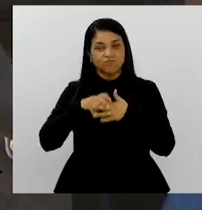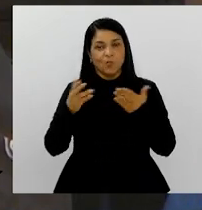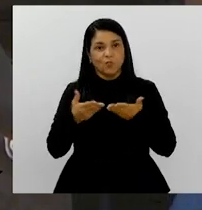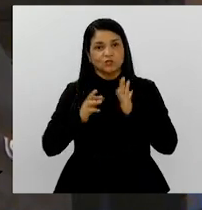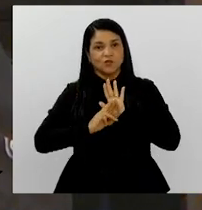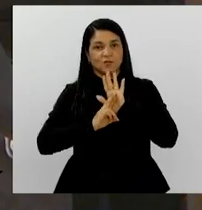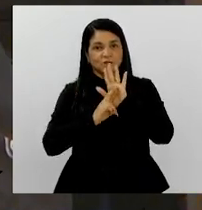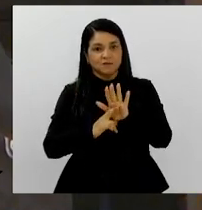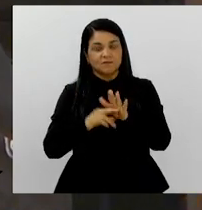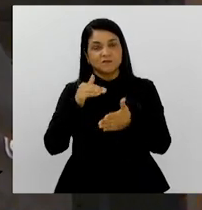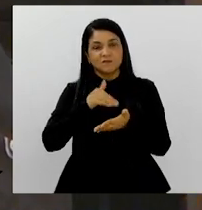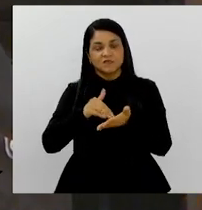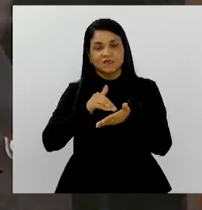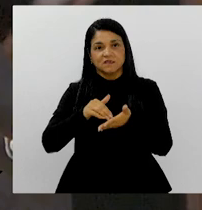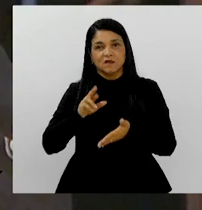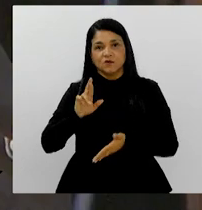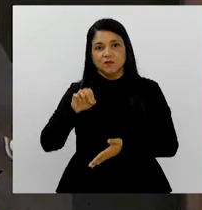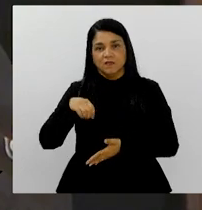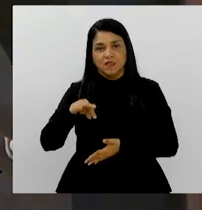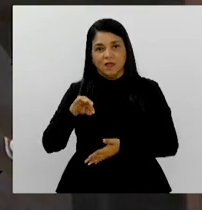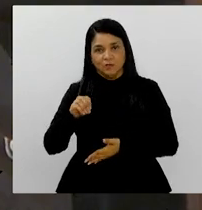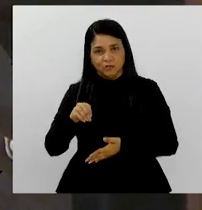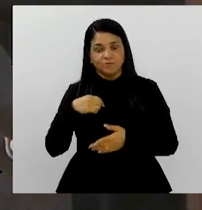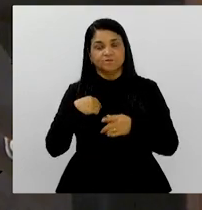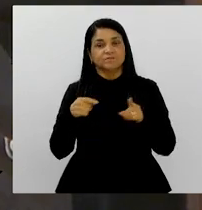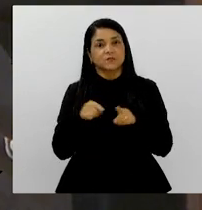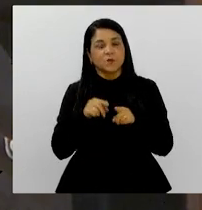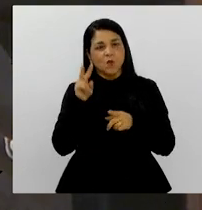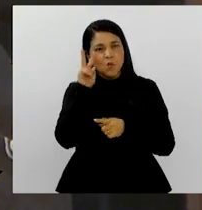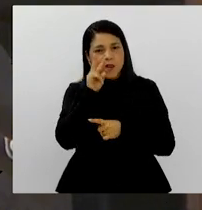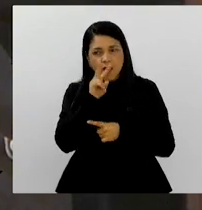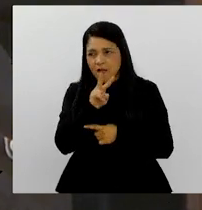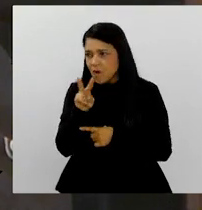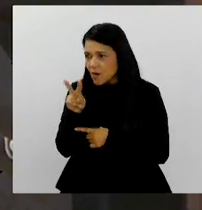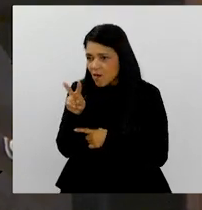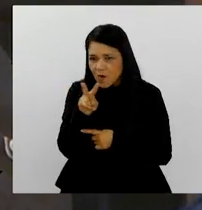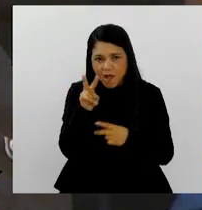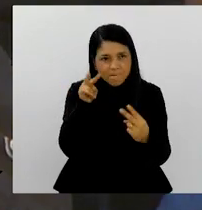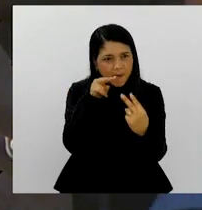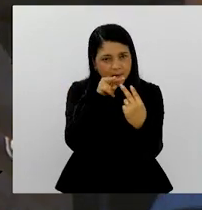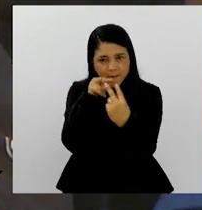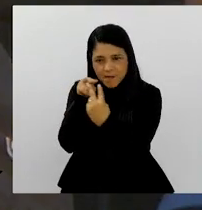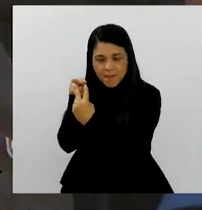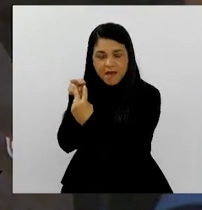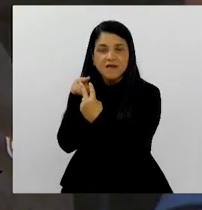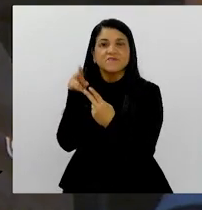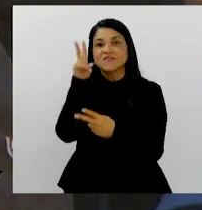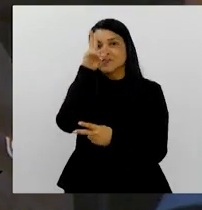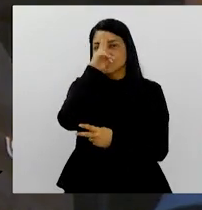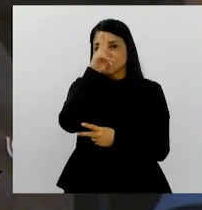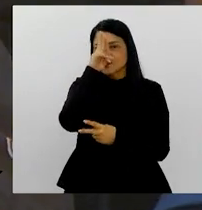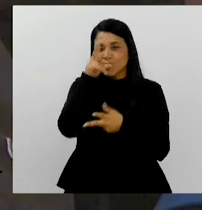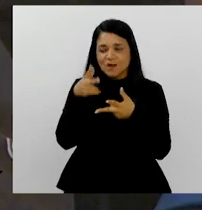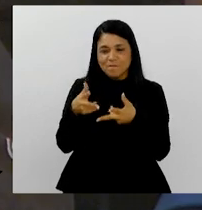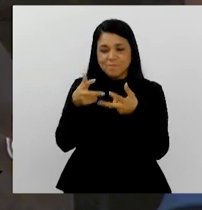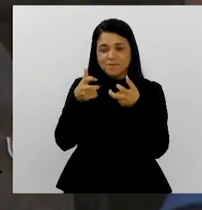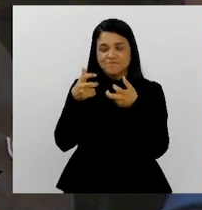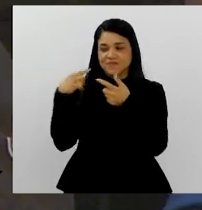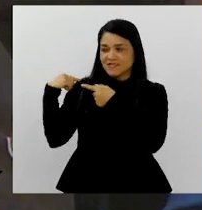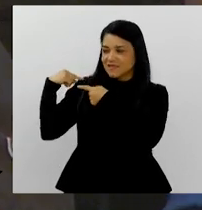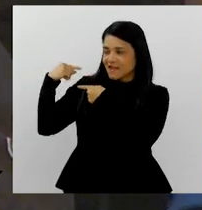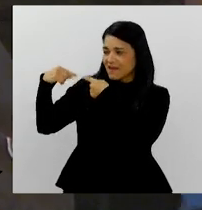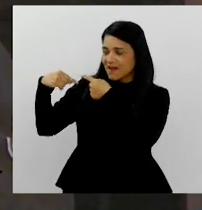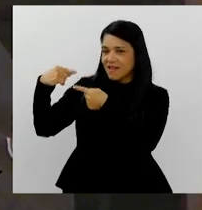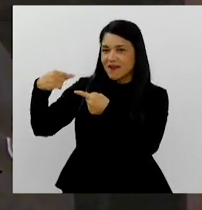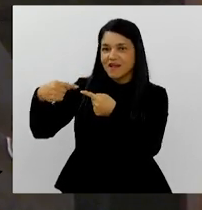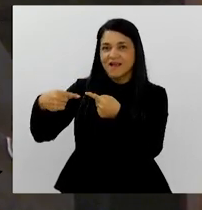Marcelo Calero, mas principalmente olhar no olho de cada um de vocês e ver essa história e essa ancestralidade que é